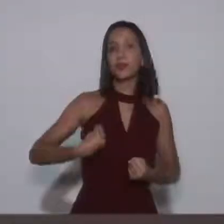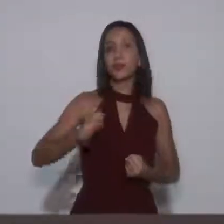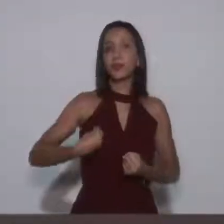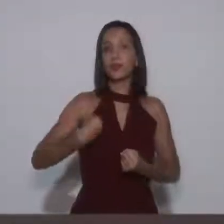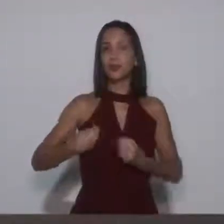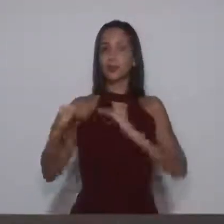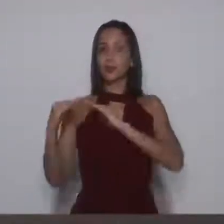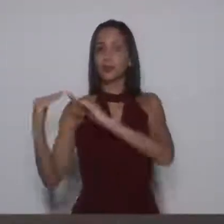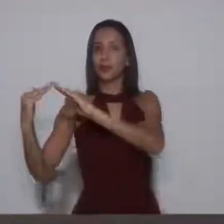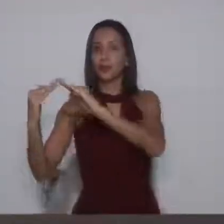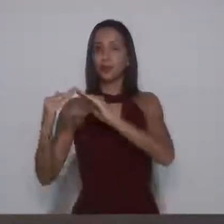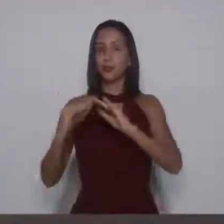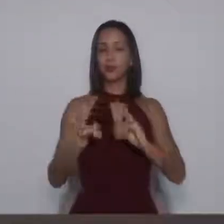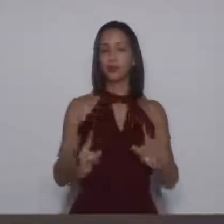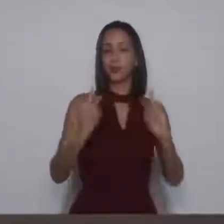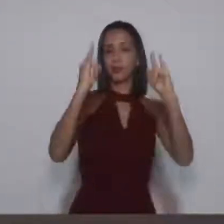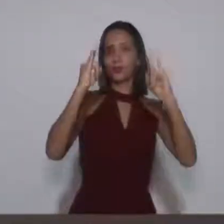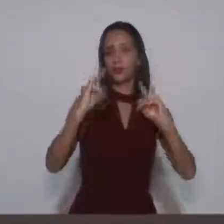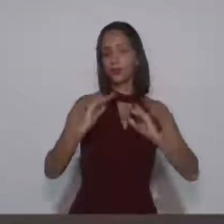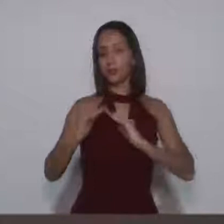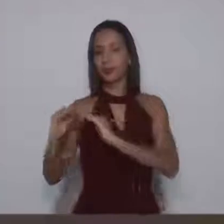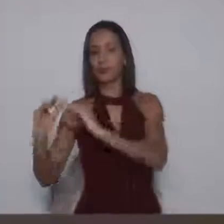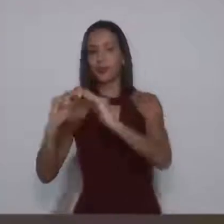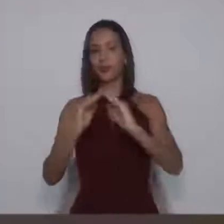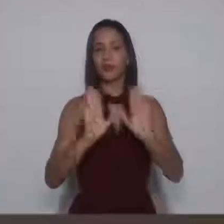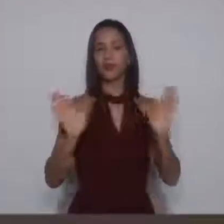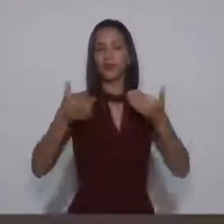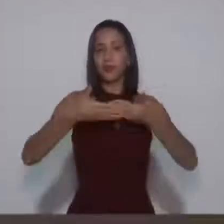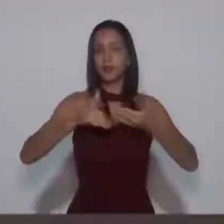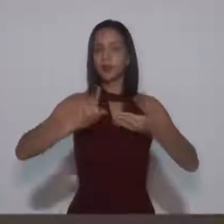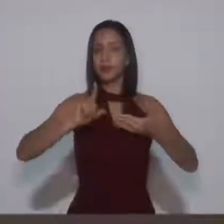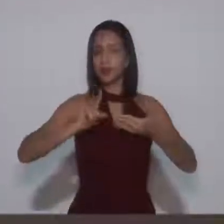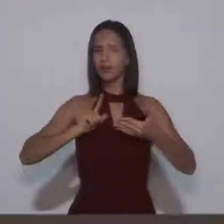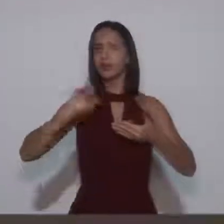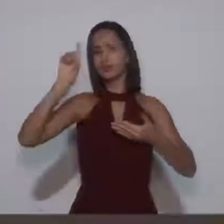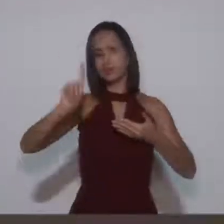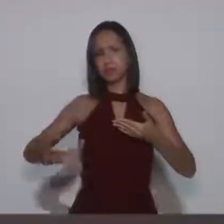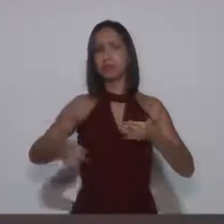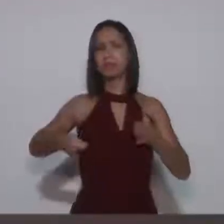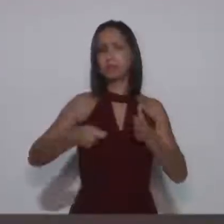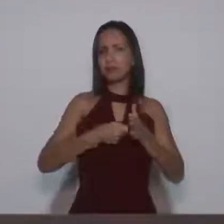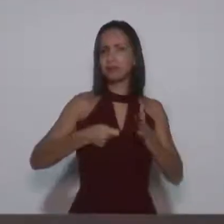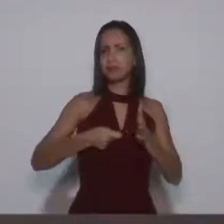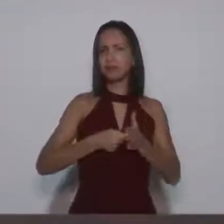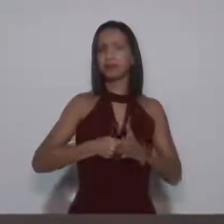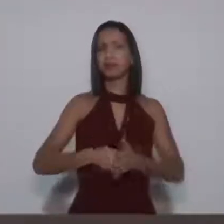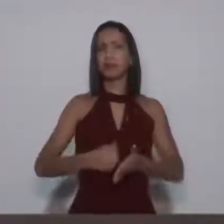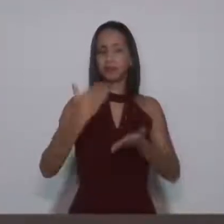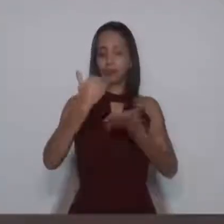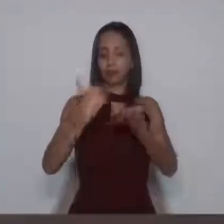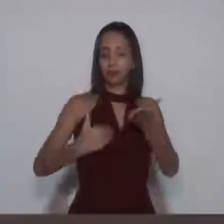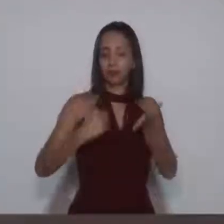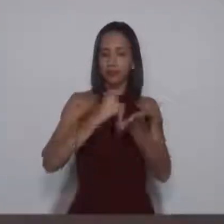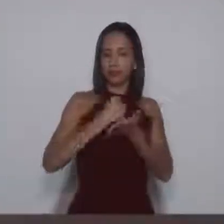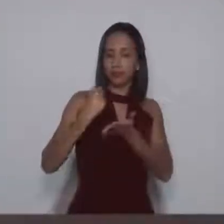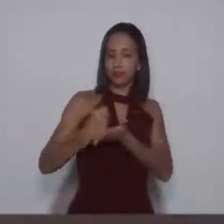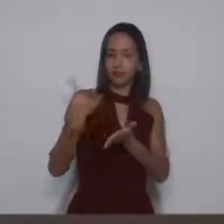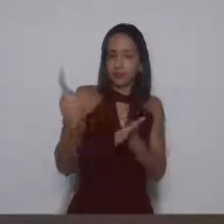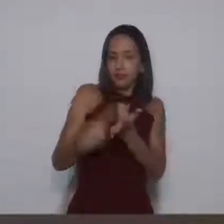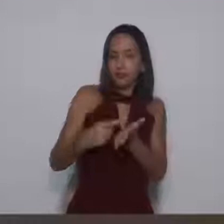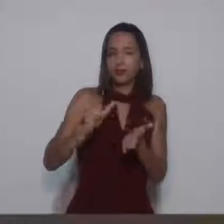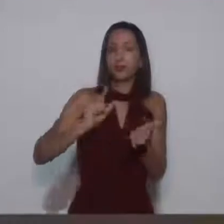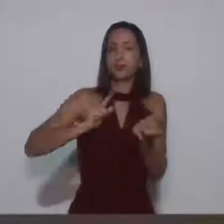arredores, principalmente o condomínio Marambaia, que tem nos procurado, eles têm o direito de cobrar, porque aqui abre aspas, no minuto de termo de ajustamento